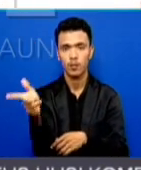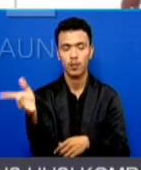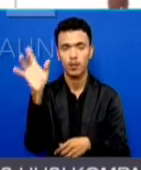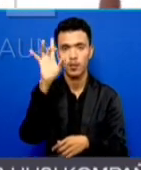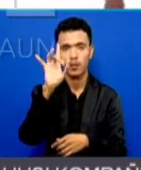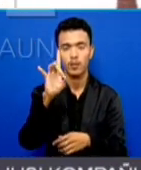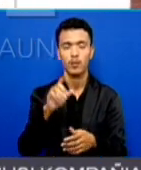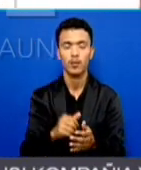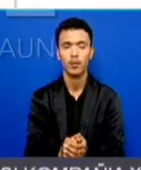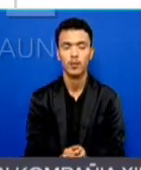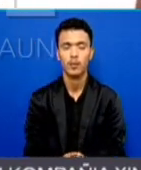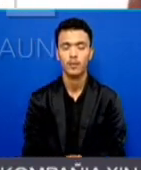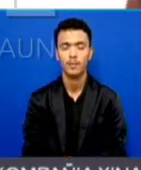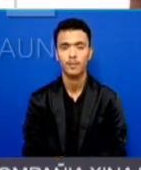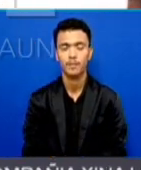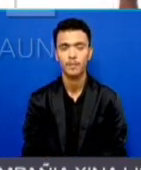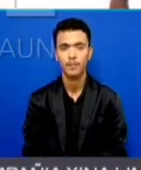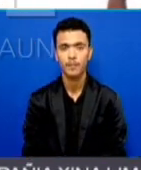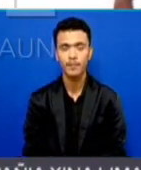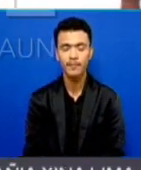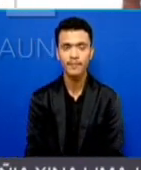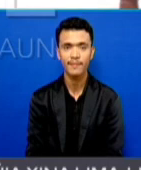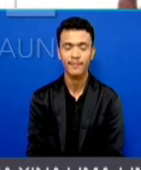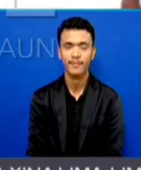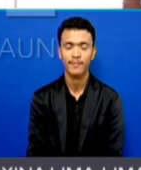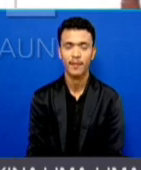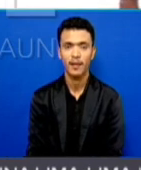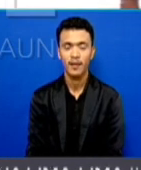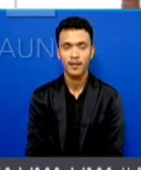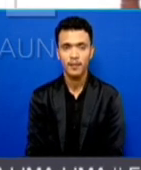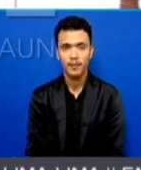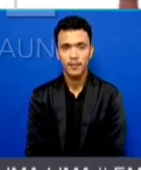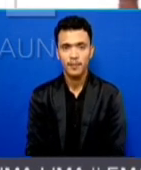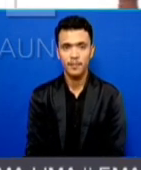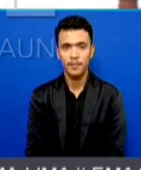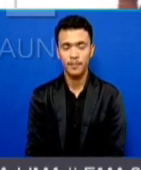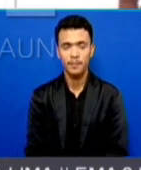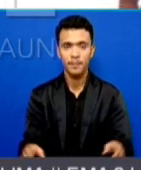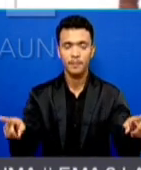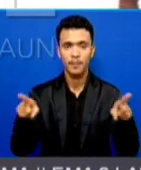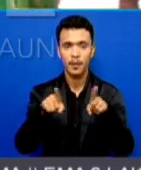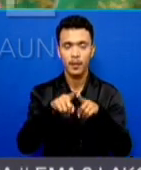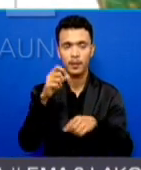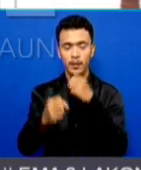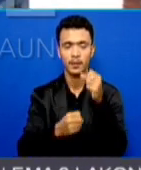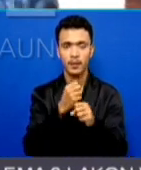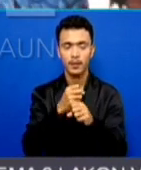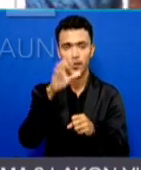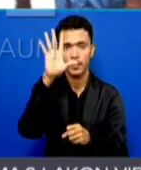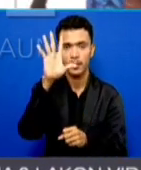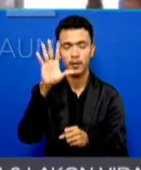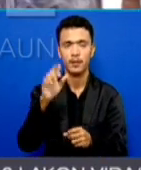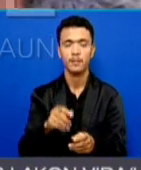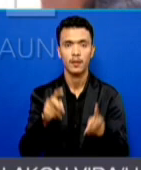COP28, né? Mas que se a bolo halo global stock take. Global Stock Taking, essa Tina Lima Nilaran